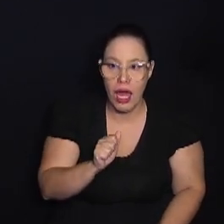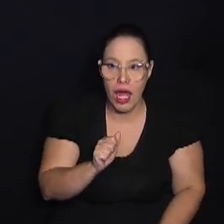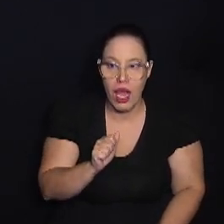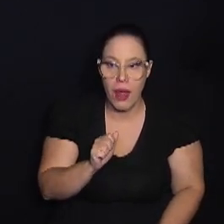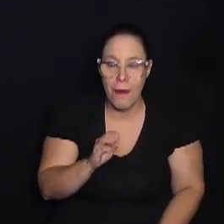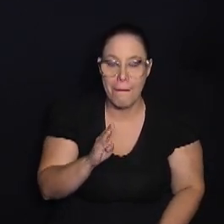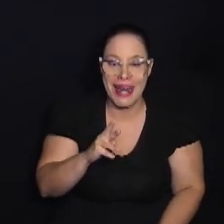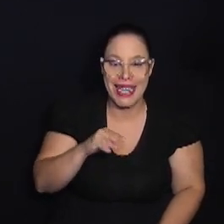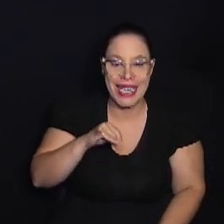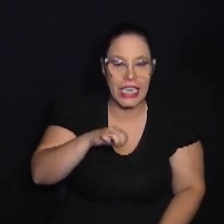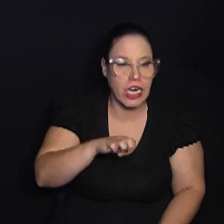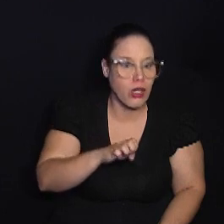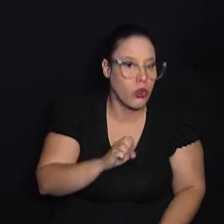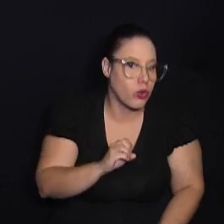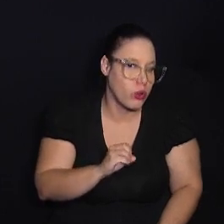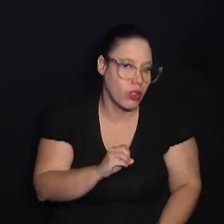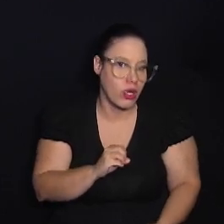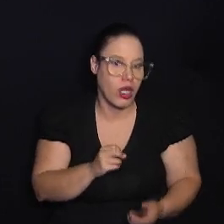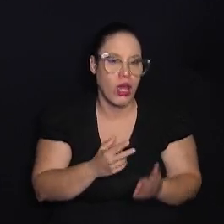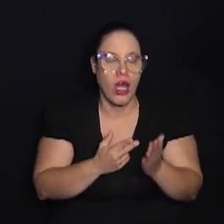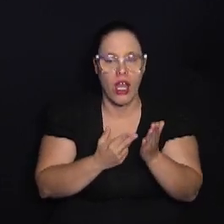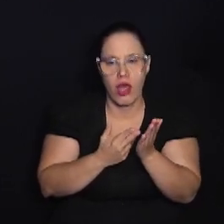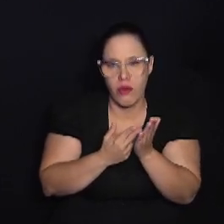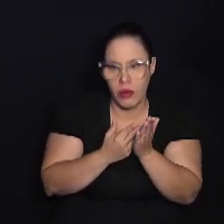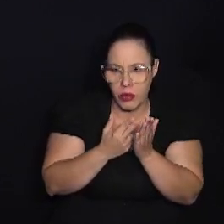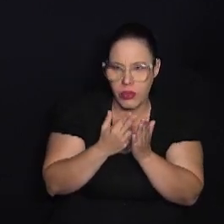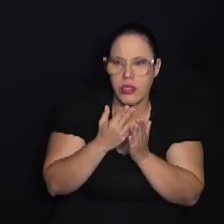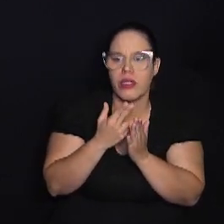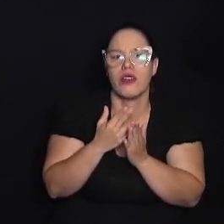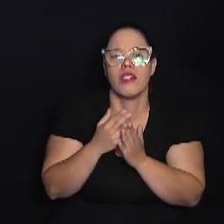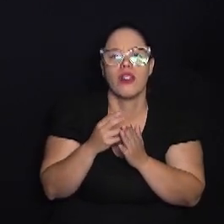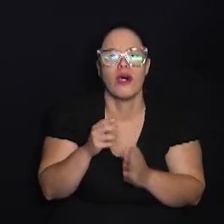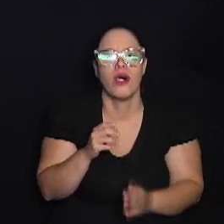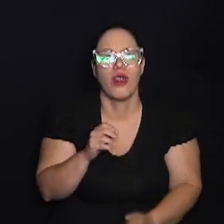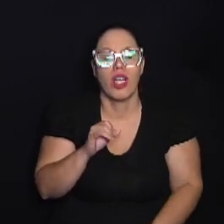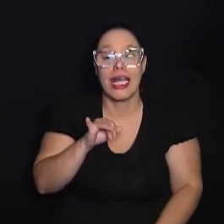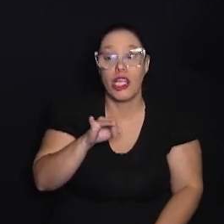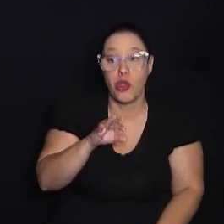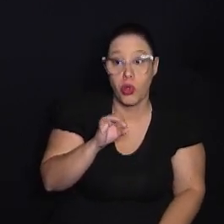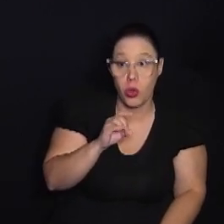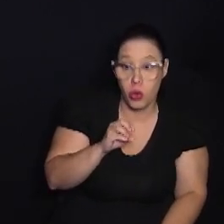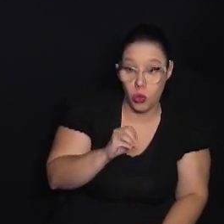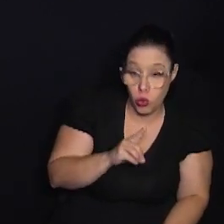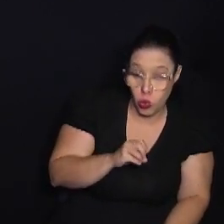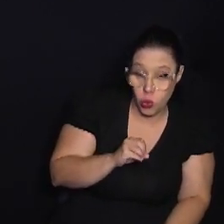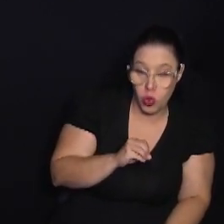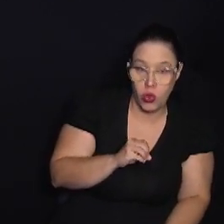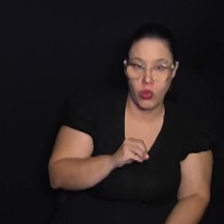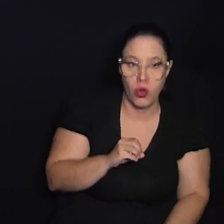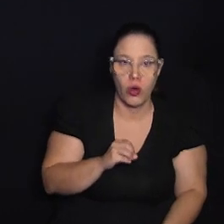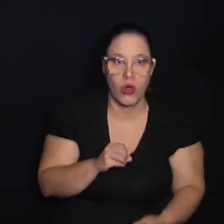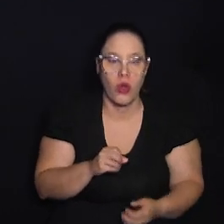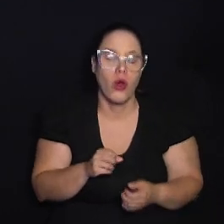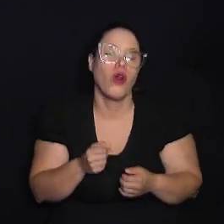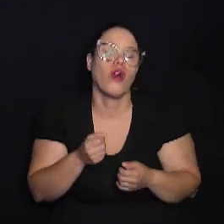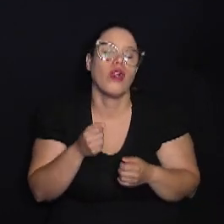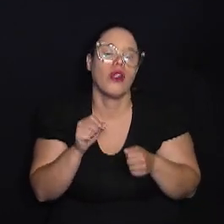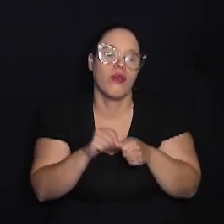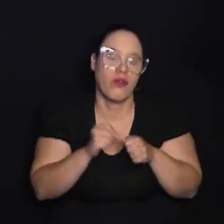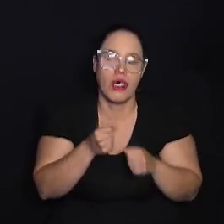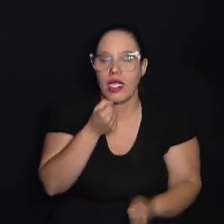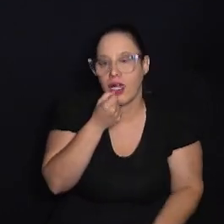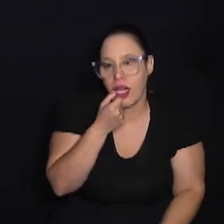agressivo, e ela fez esse processo, ela fez a cirurgia, fez o iodo radioativo e faz essa reposição hormonal. Mas